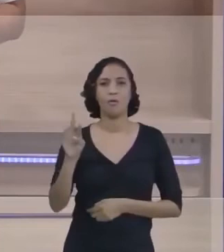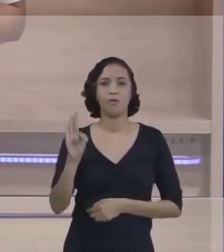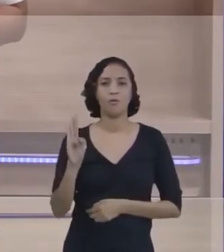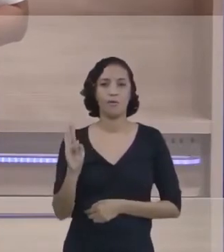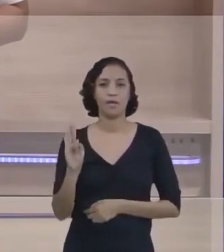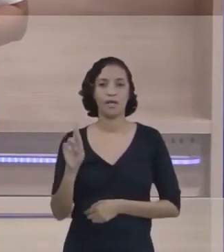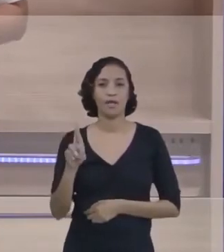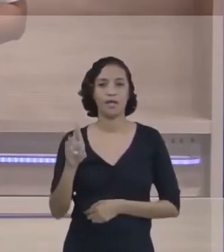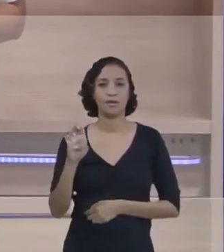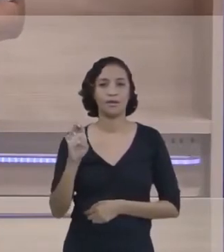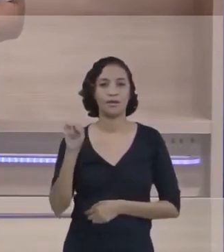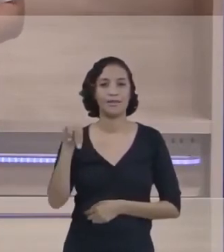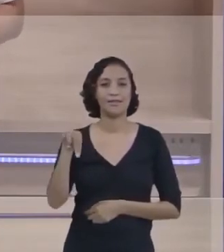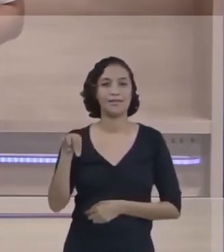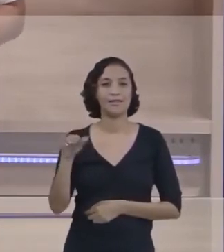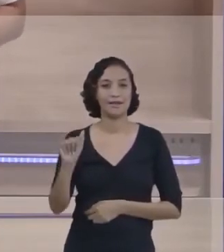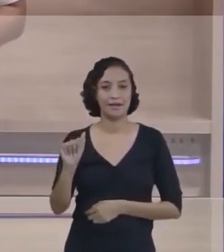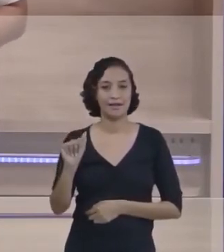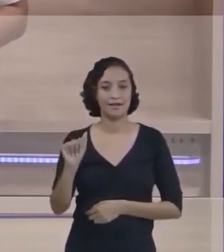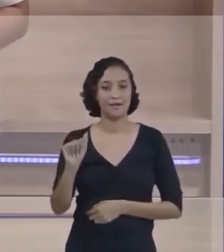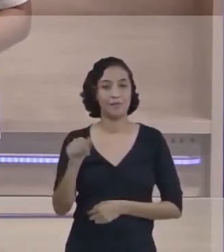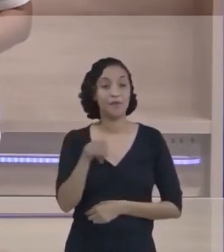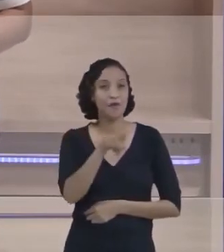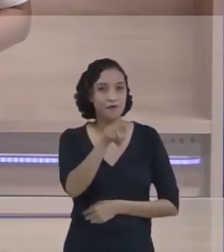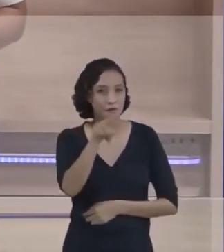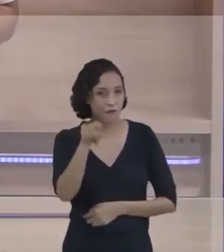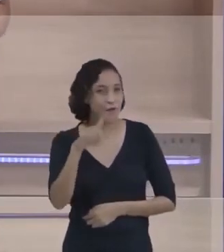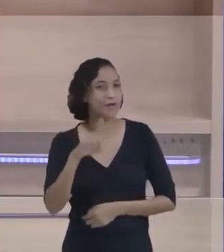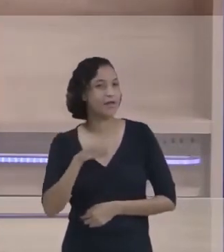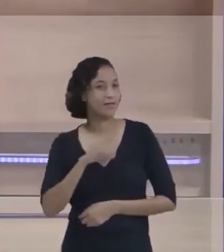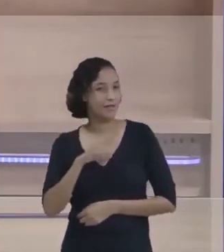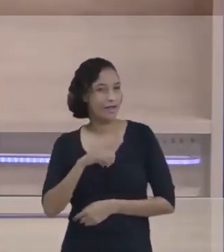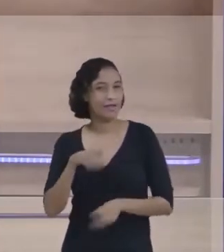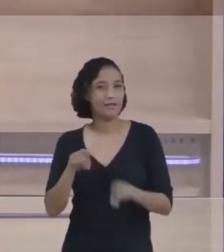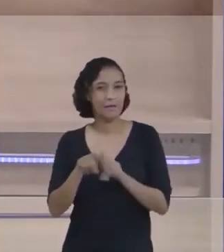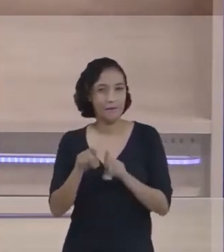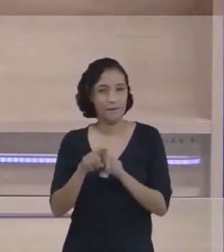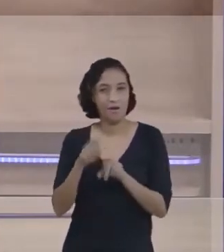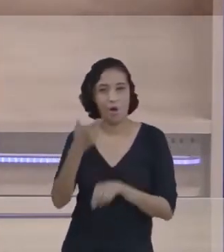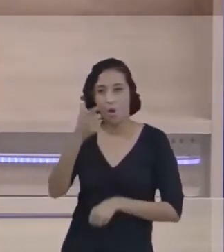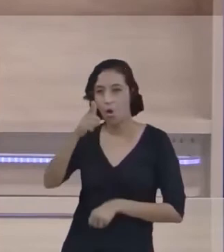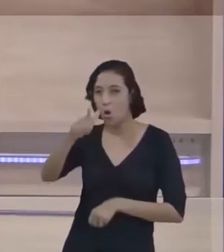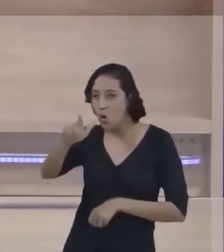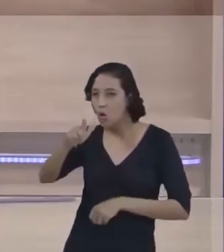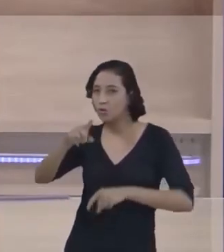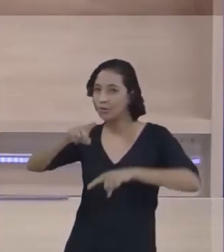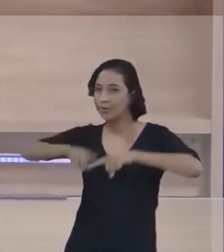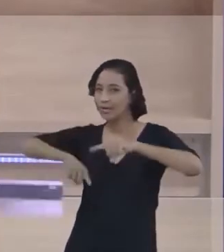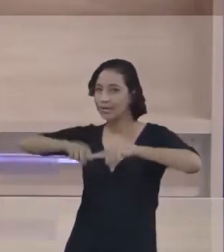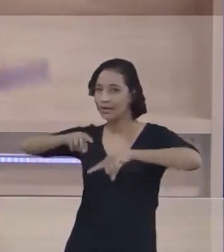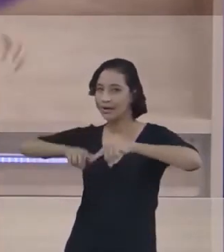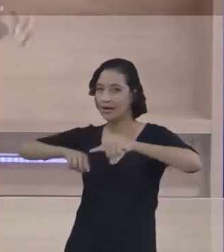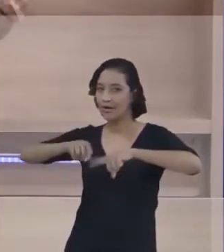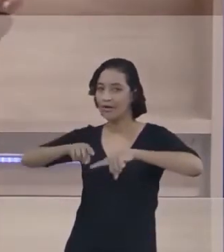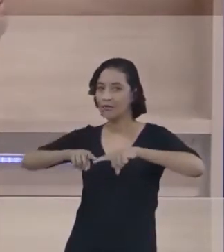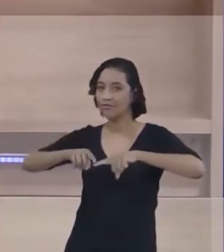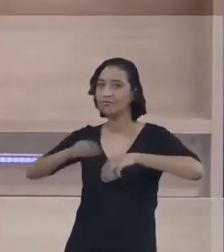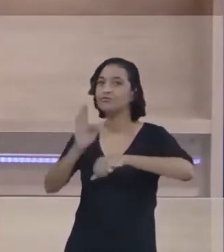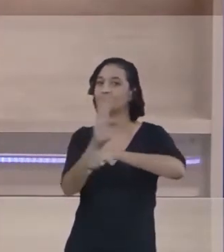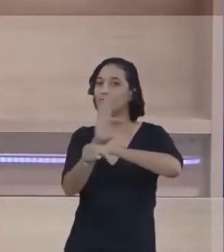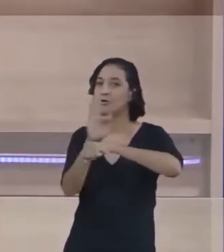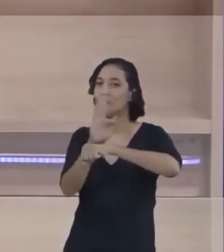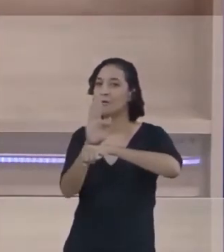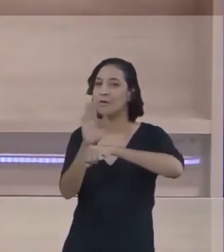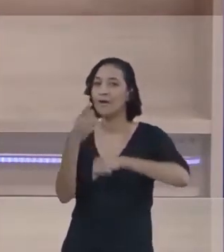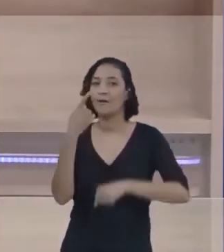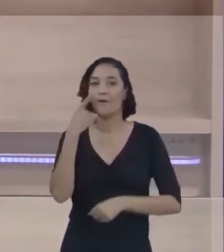também tem um outro instrumento, talvez aí na sua casa, também é um instrumento